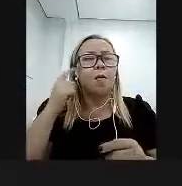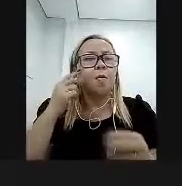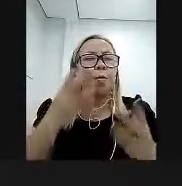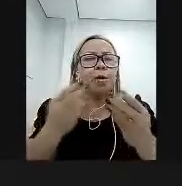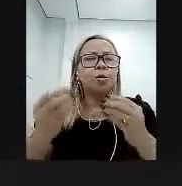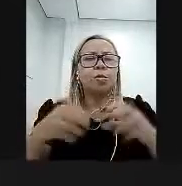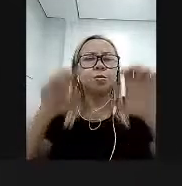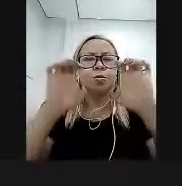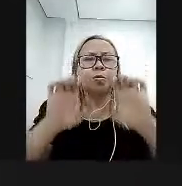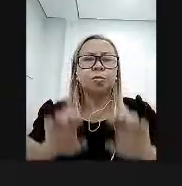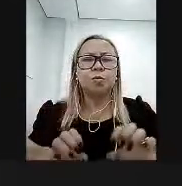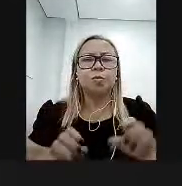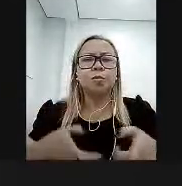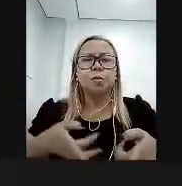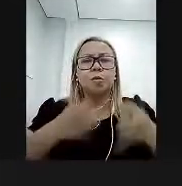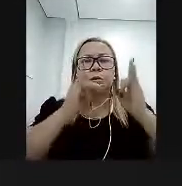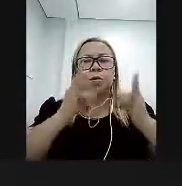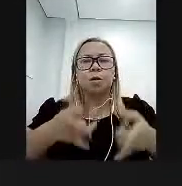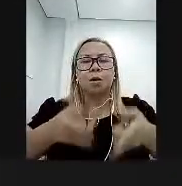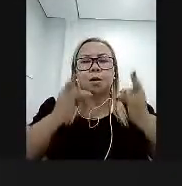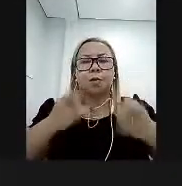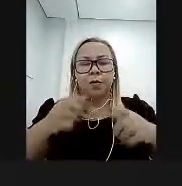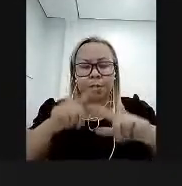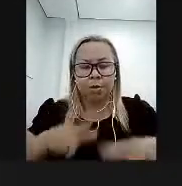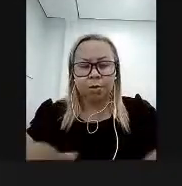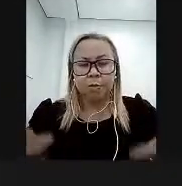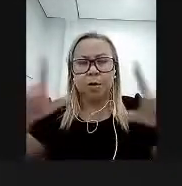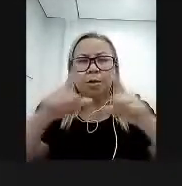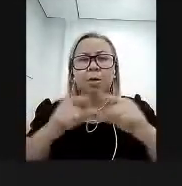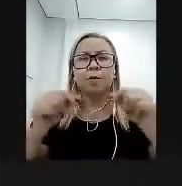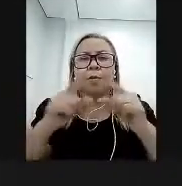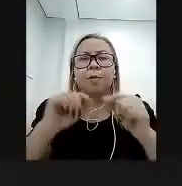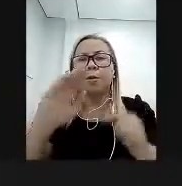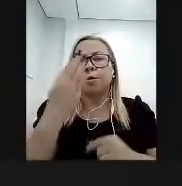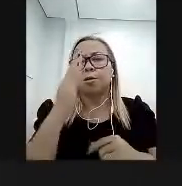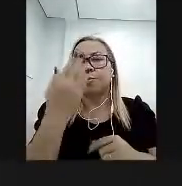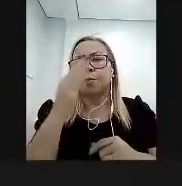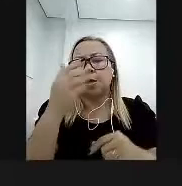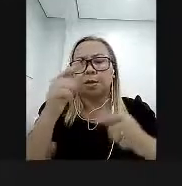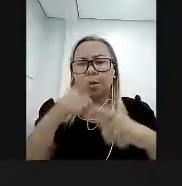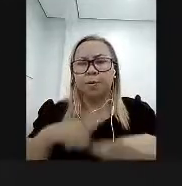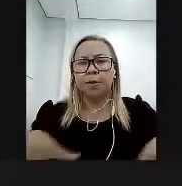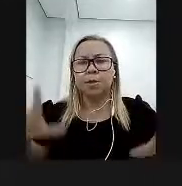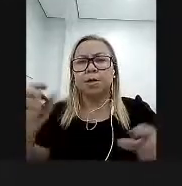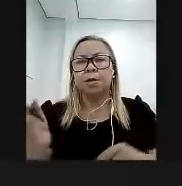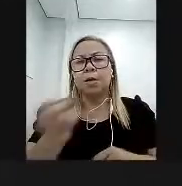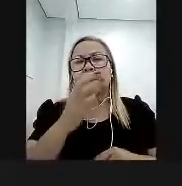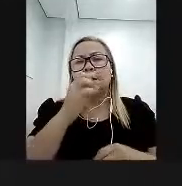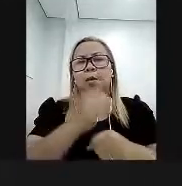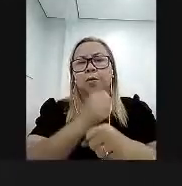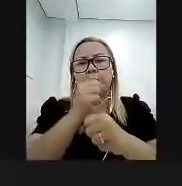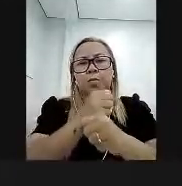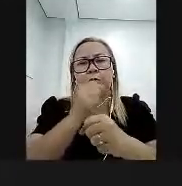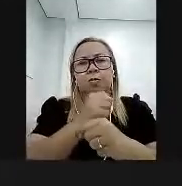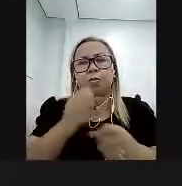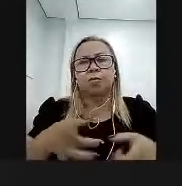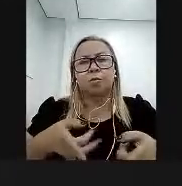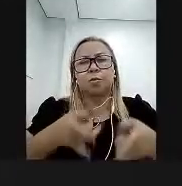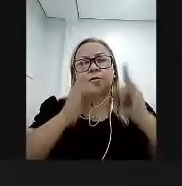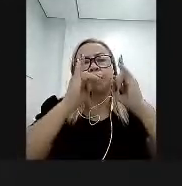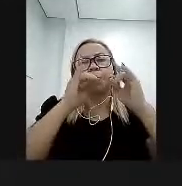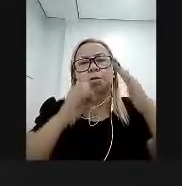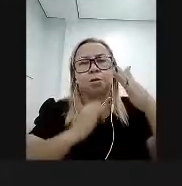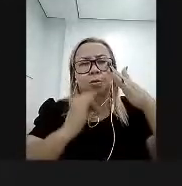nos edifícios espelhados em Brasília, nas novas construções, por exemplo, dos edifícios institucionais, né,